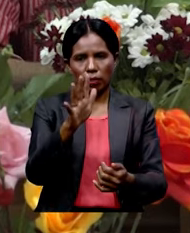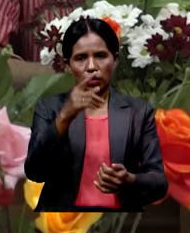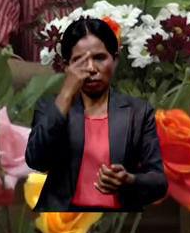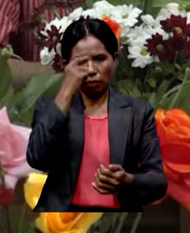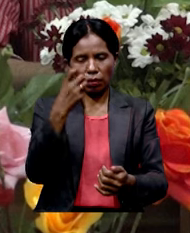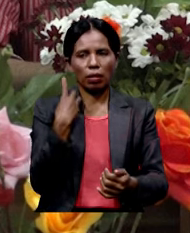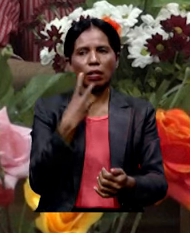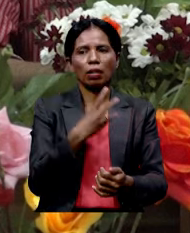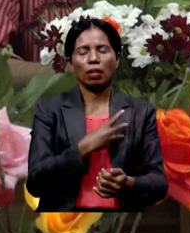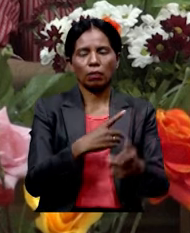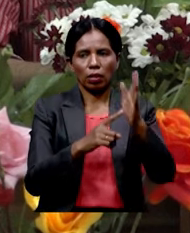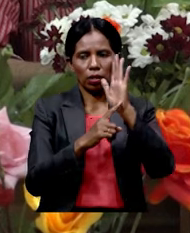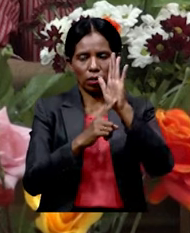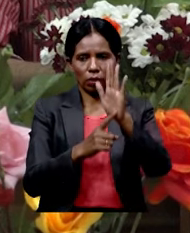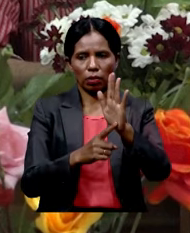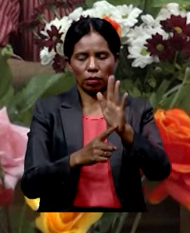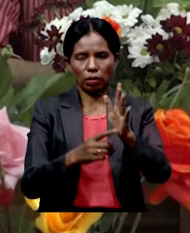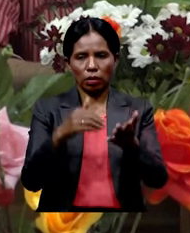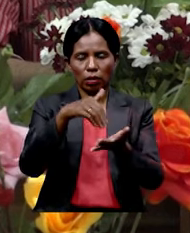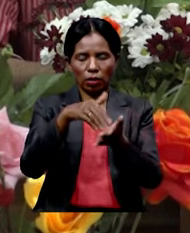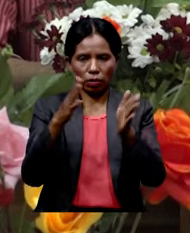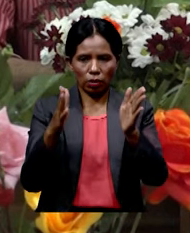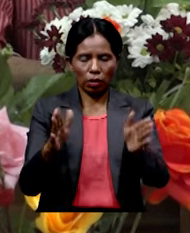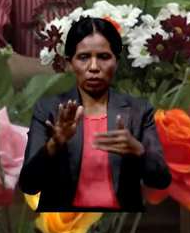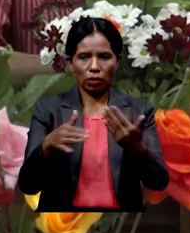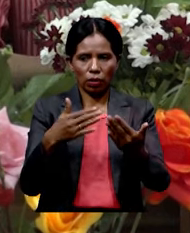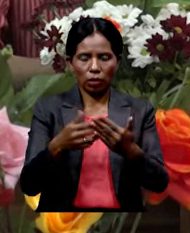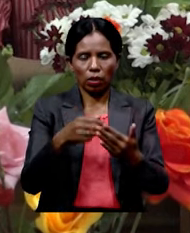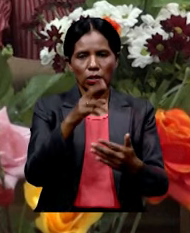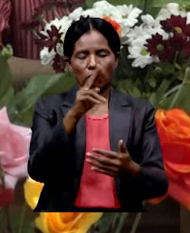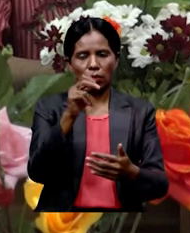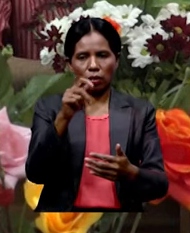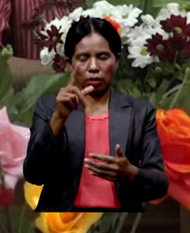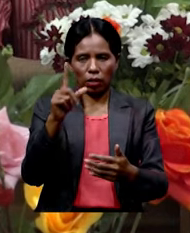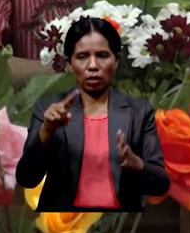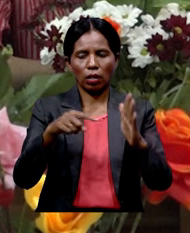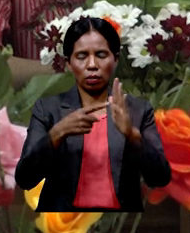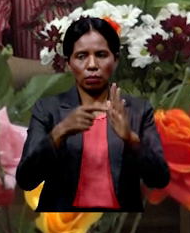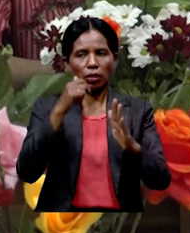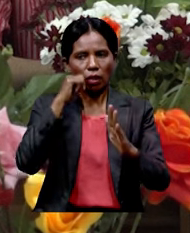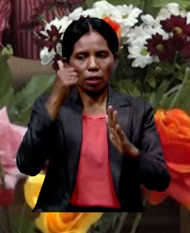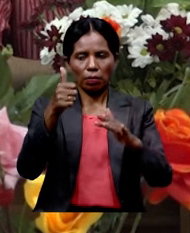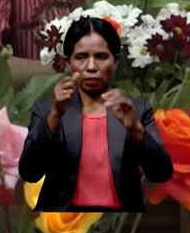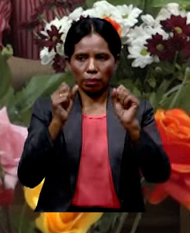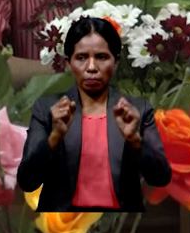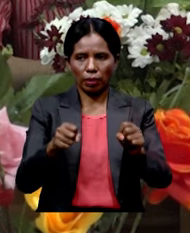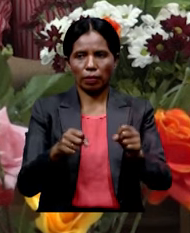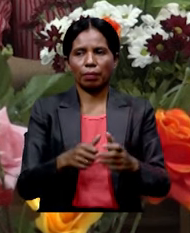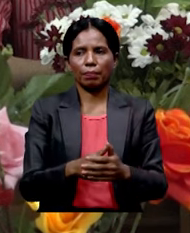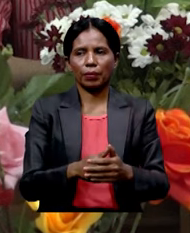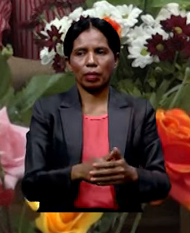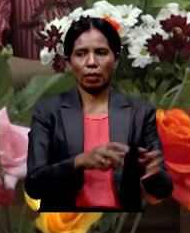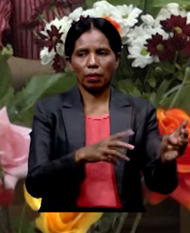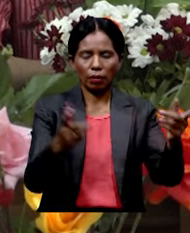acá, a mi halo apelo, para estudantes UNTL, começa a aban, bele, hakat